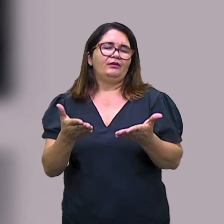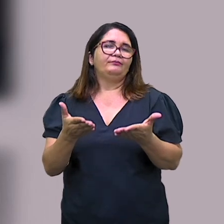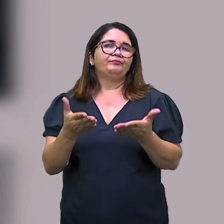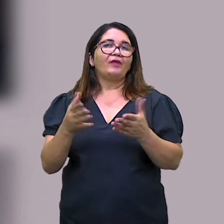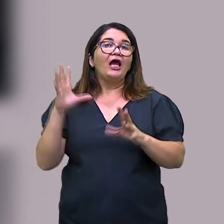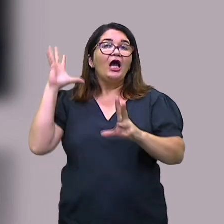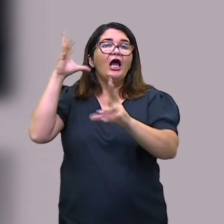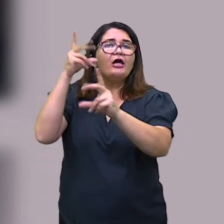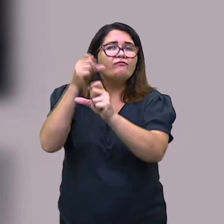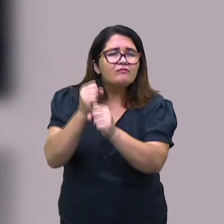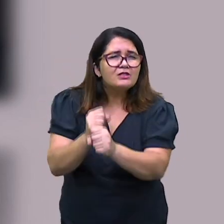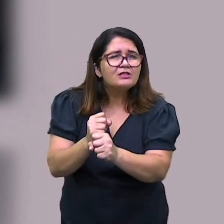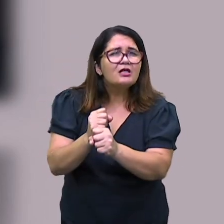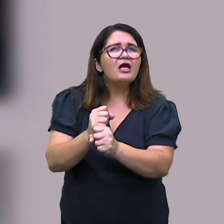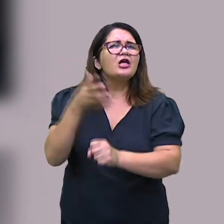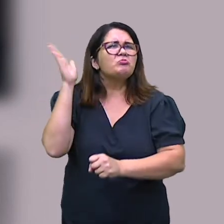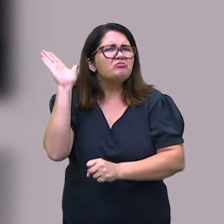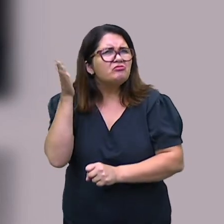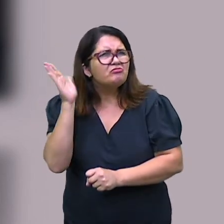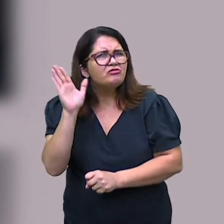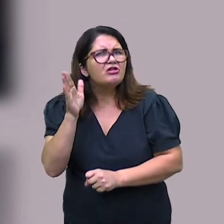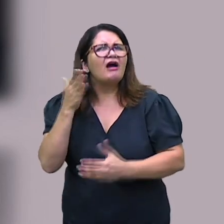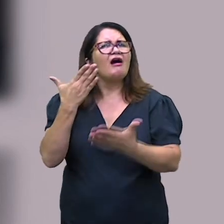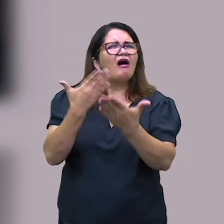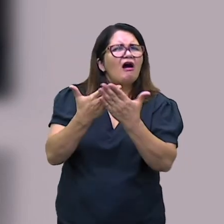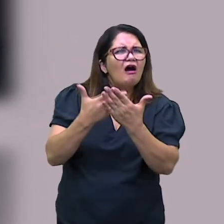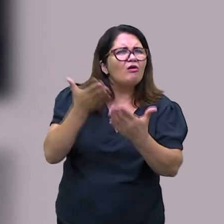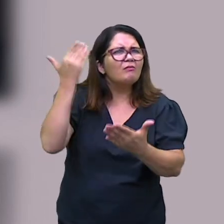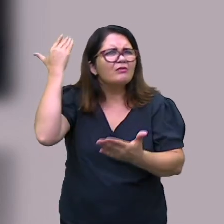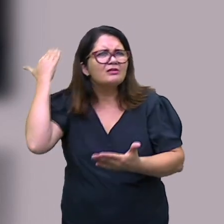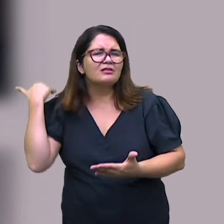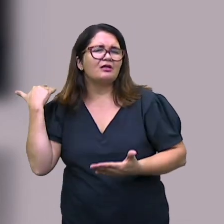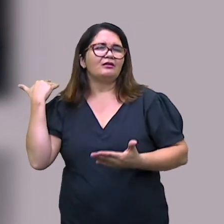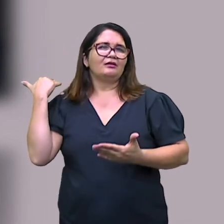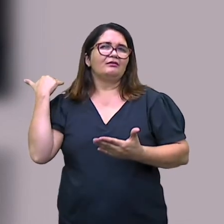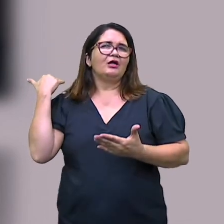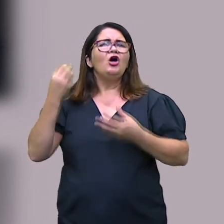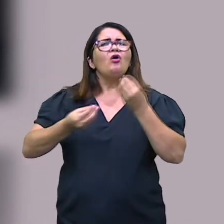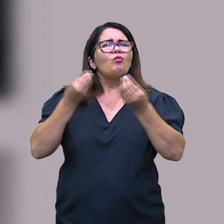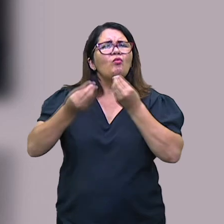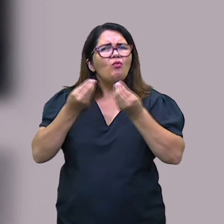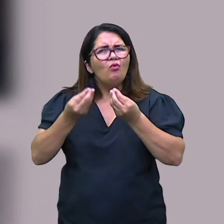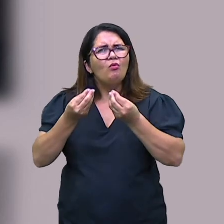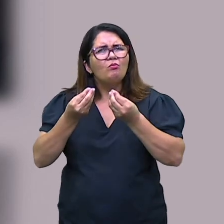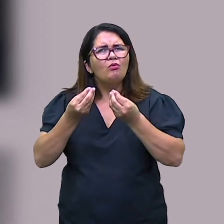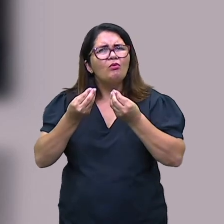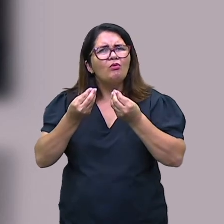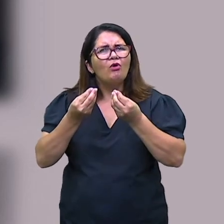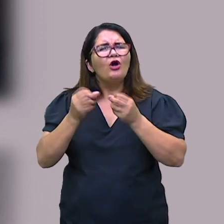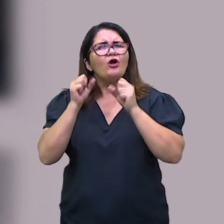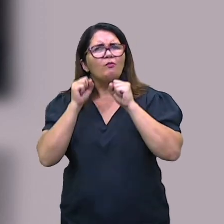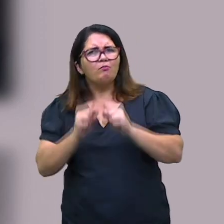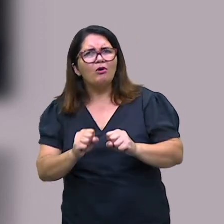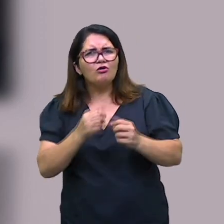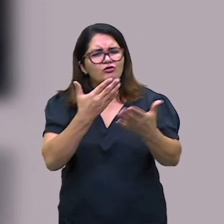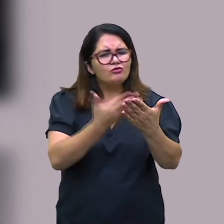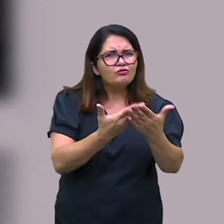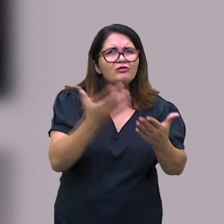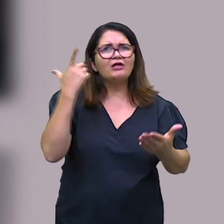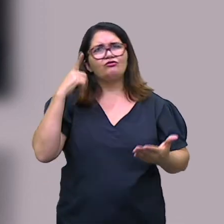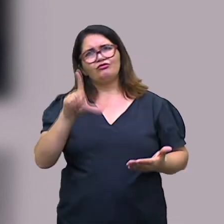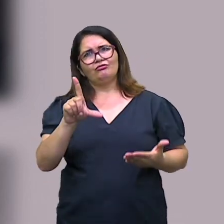revisei e sei como tudo acontece? É só você entrar lá na nossa